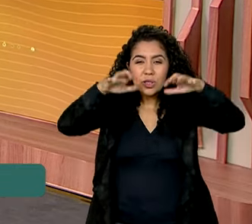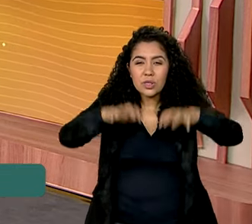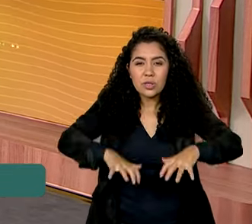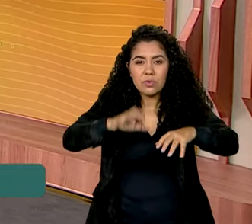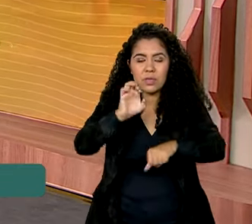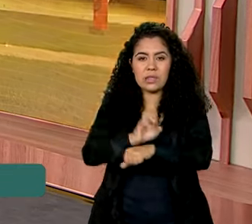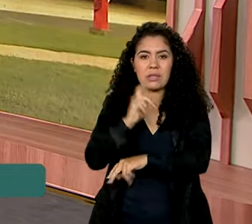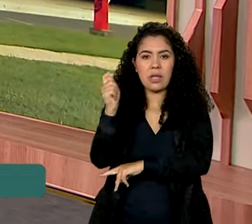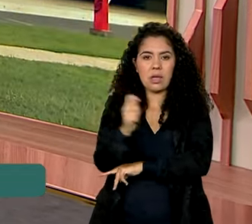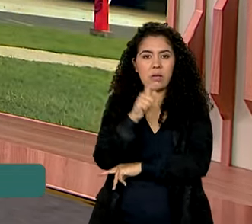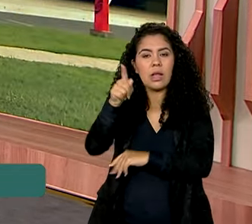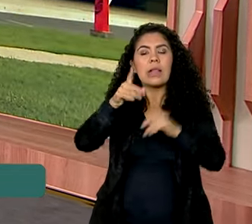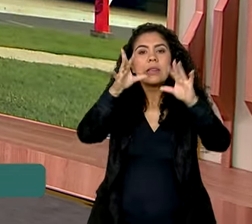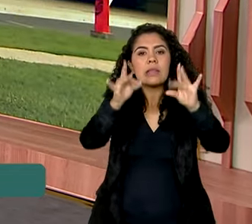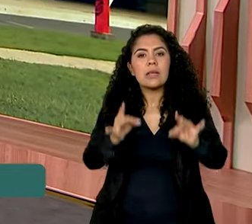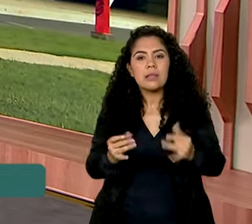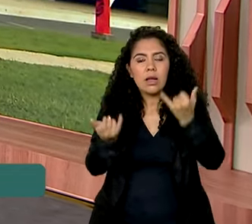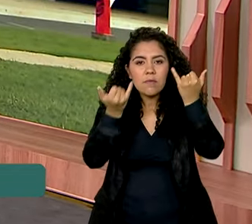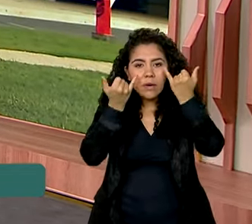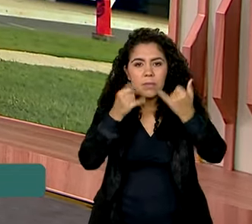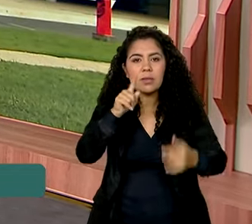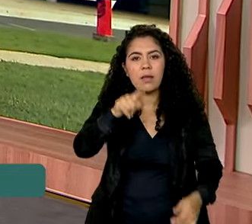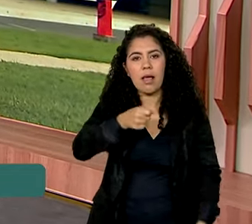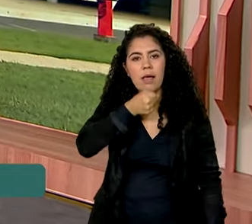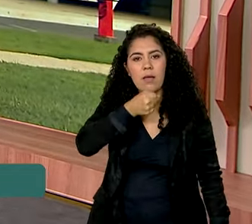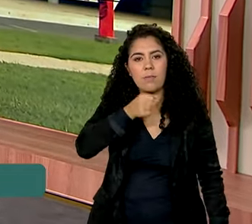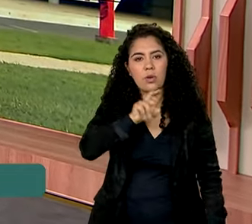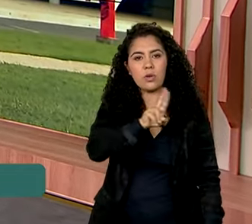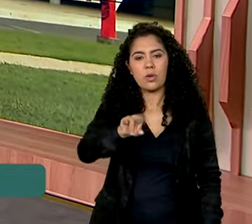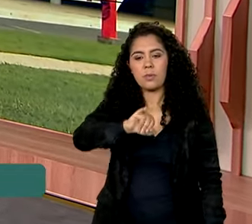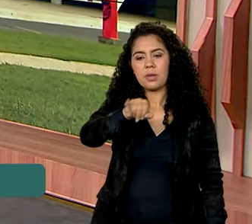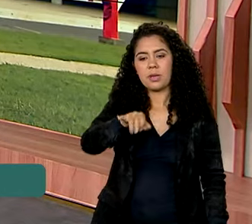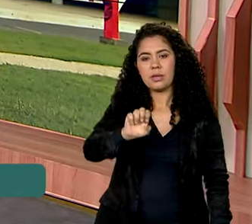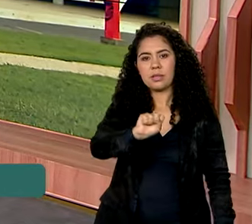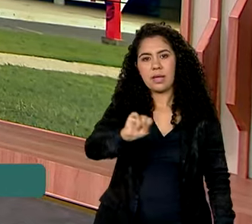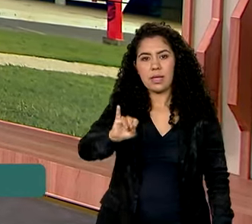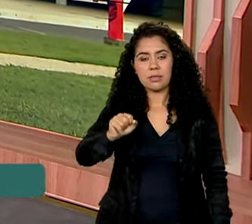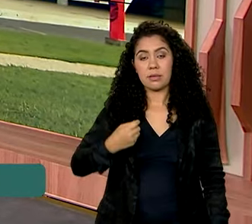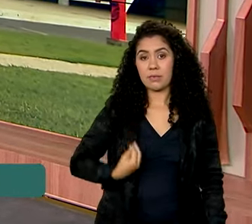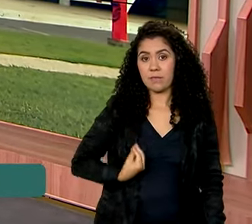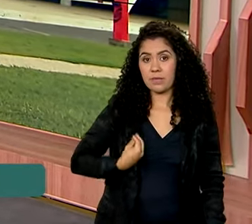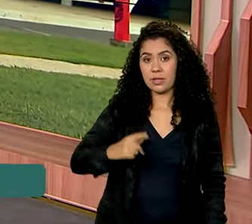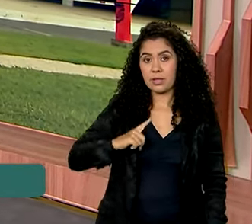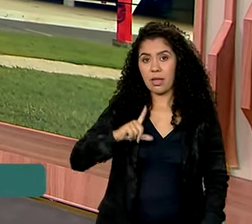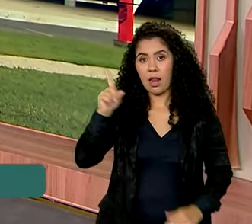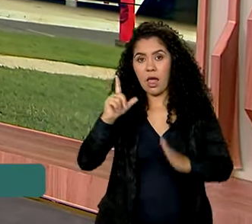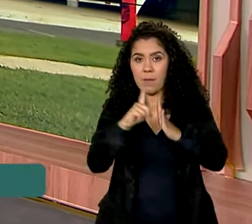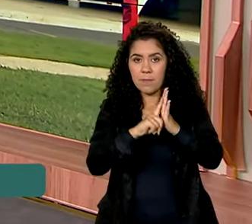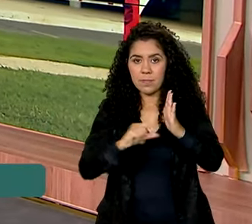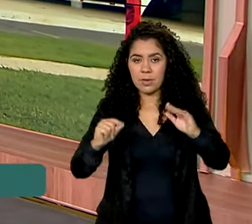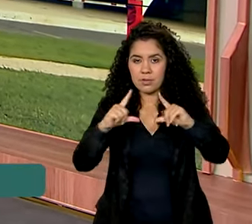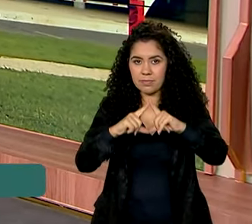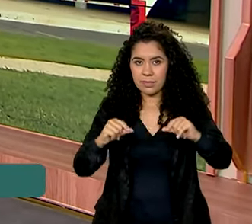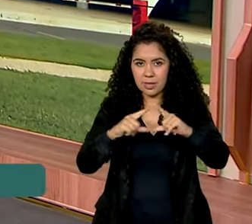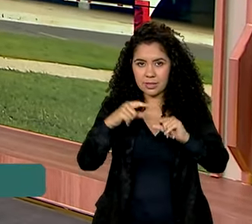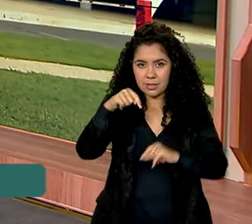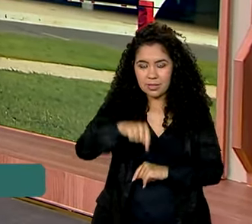quem tem os detalhes para a gente é a repórter Jéssica Gonçalves, que está lá no Palácio do Planalto, aqui em Brasília. Bom dia,